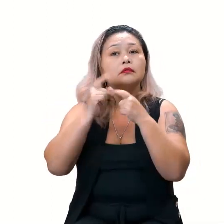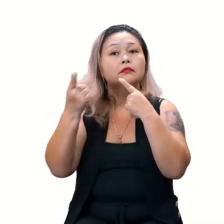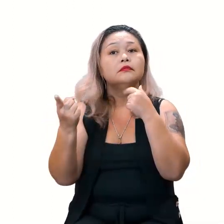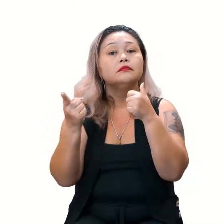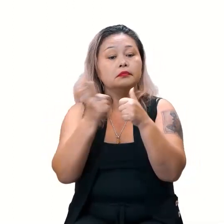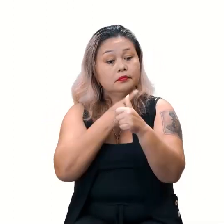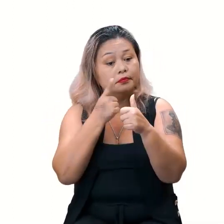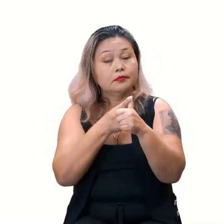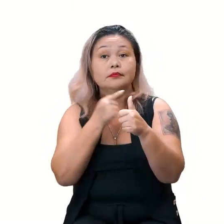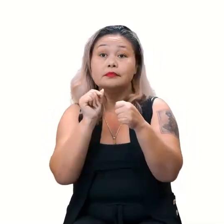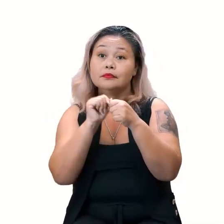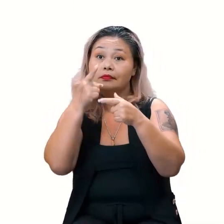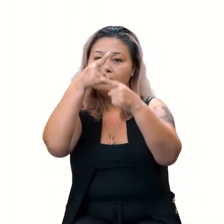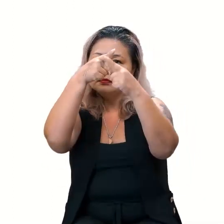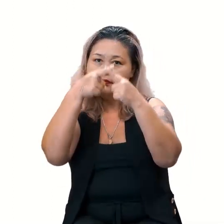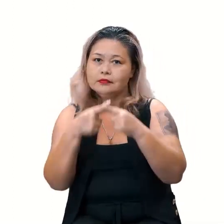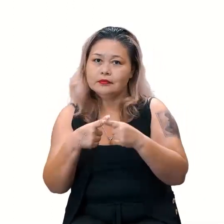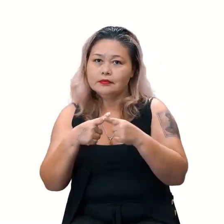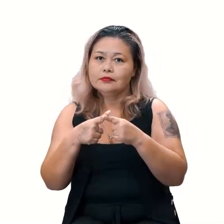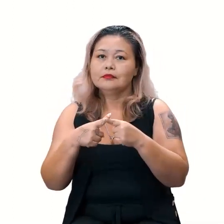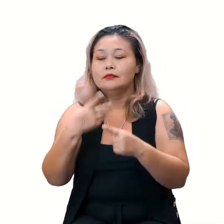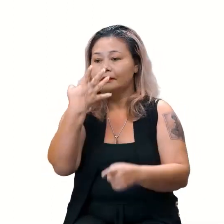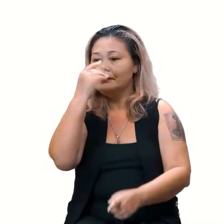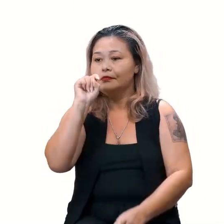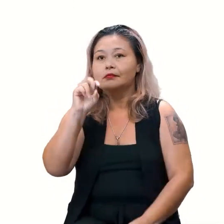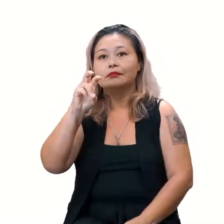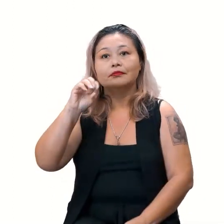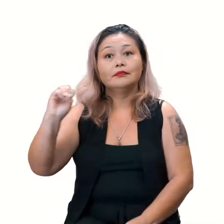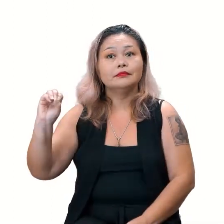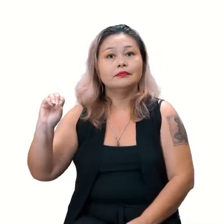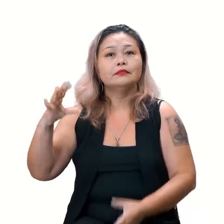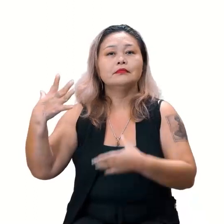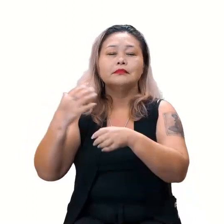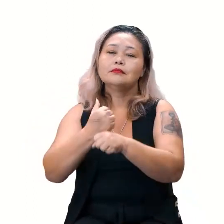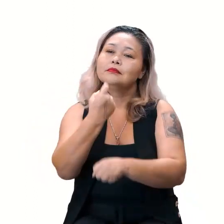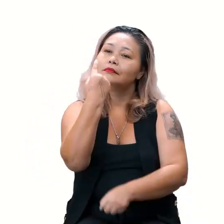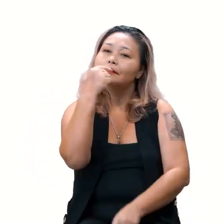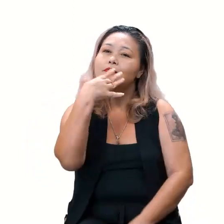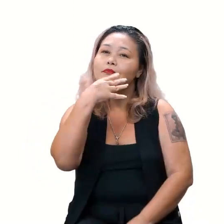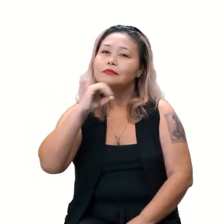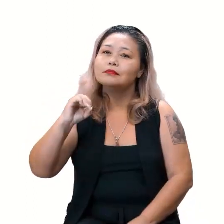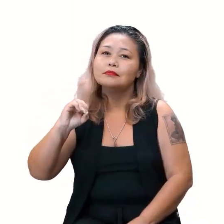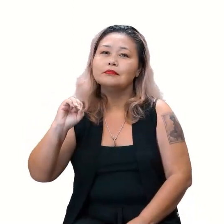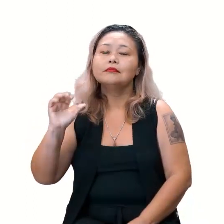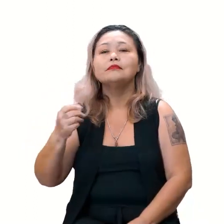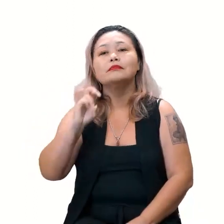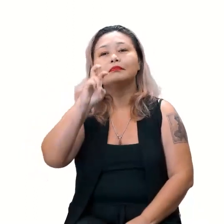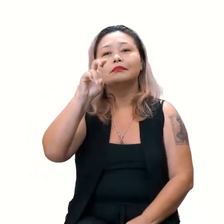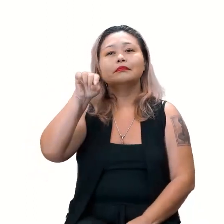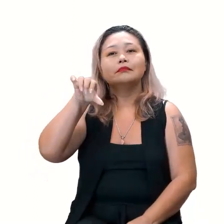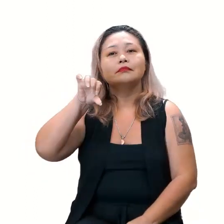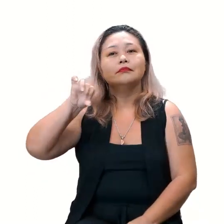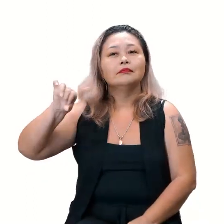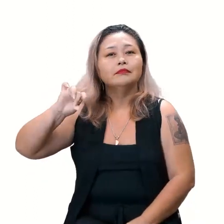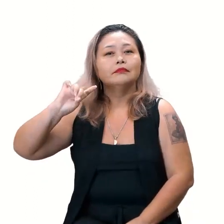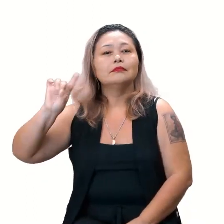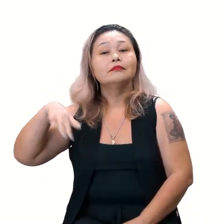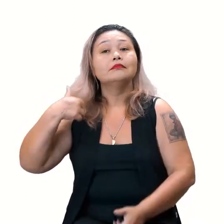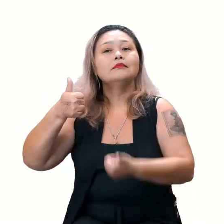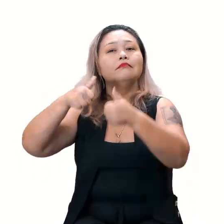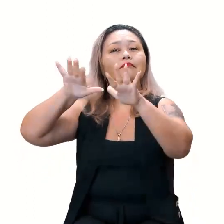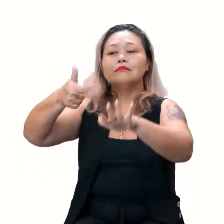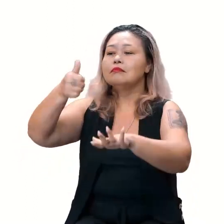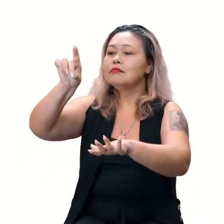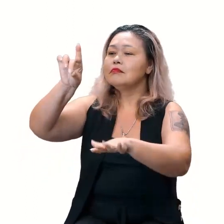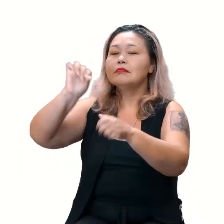multiplicação. 300 vezes 15... 4.500. Somados a 1.400... 5.900 para reais. Passar 15